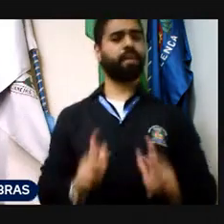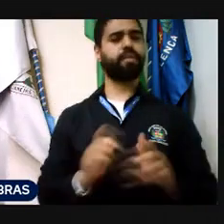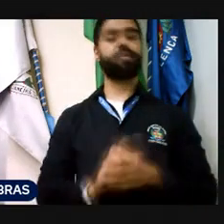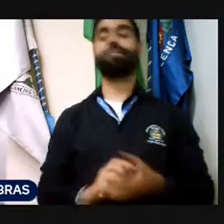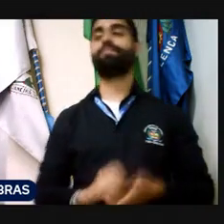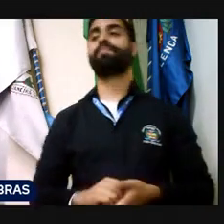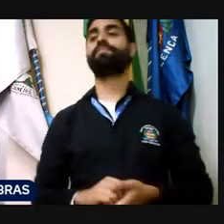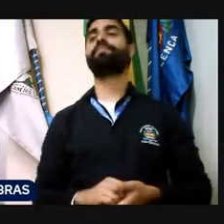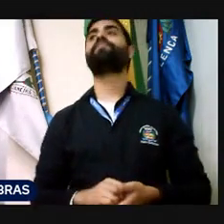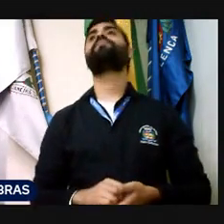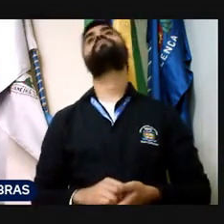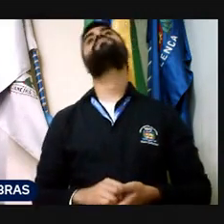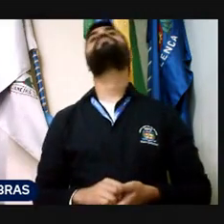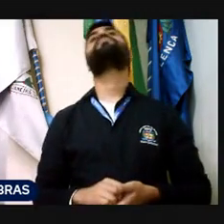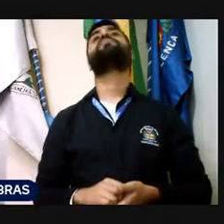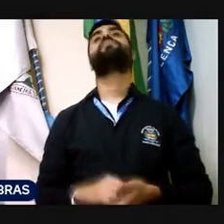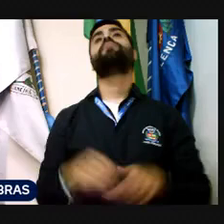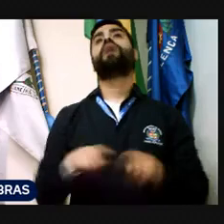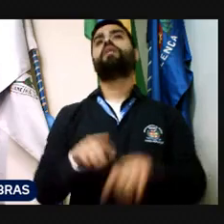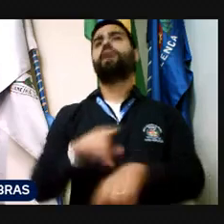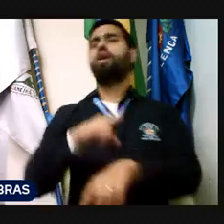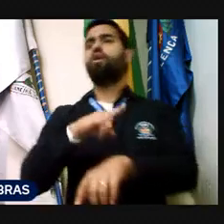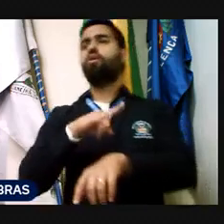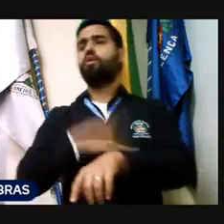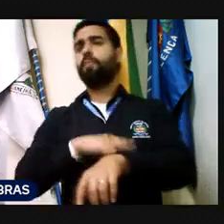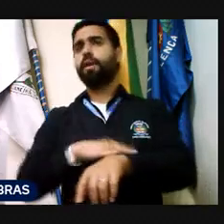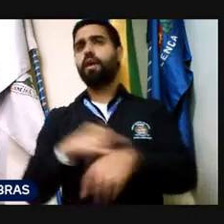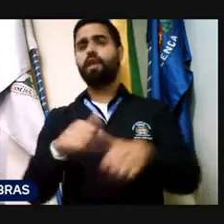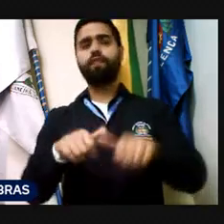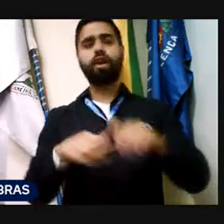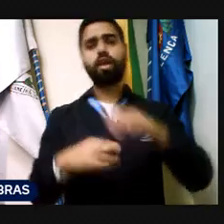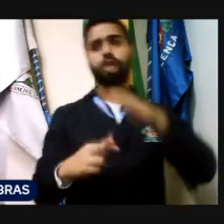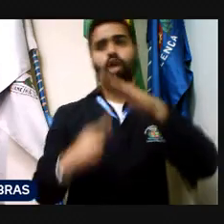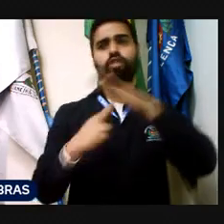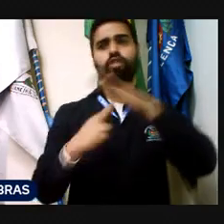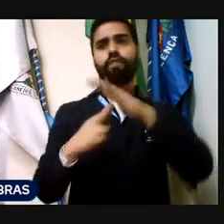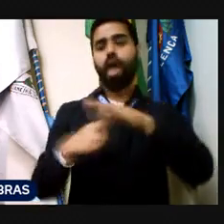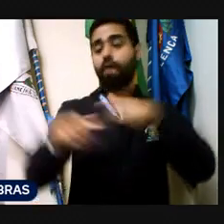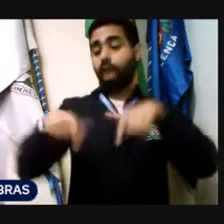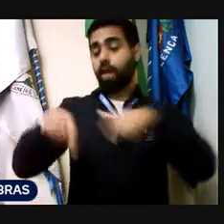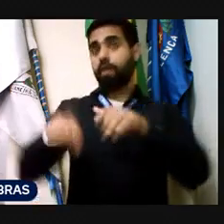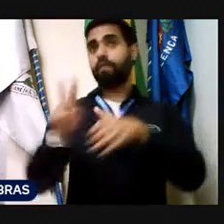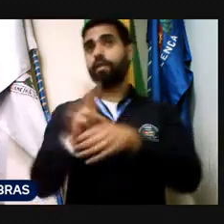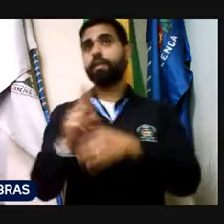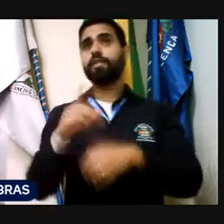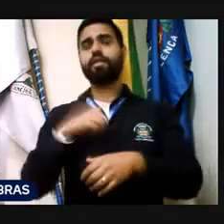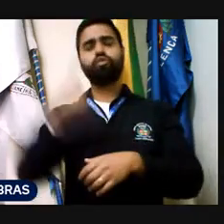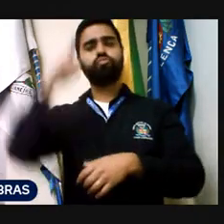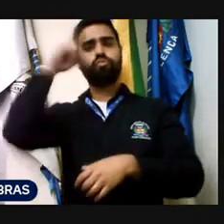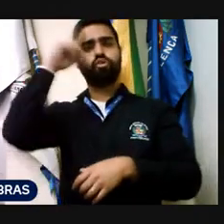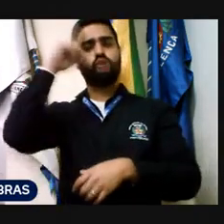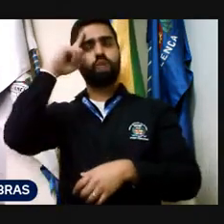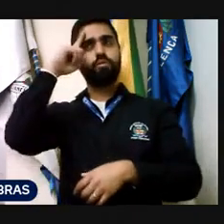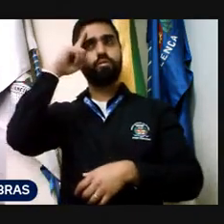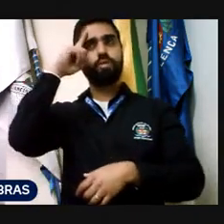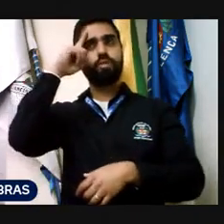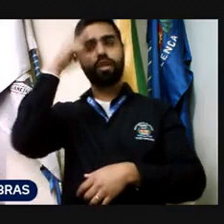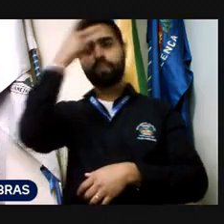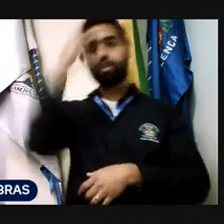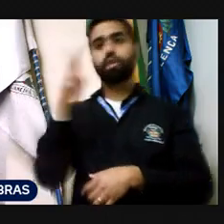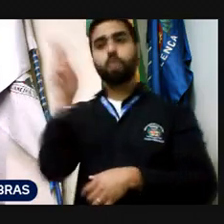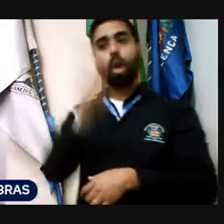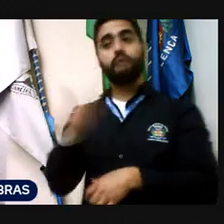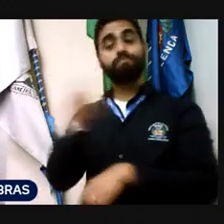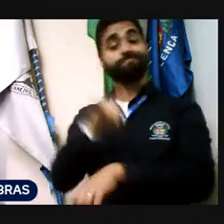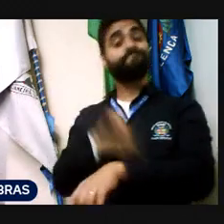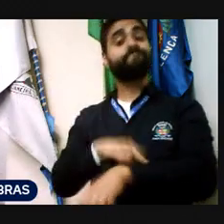Vale salientar que o supracitado terminal rodoviário fica localizado no centro da cidade e tem diariamente um grande volume de pessoas, sendo